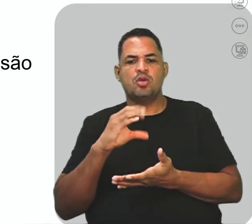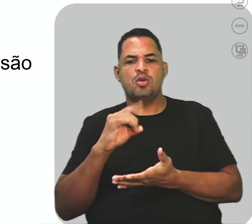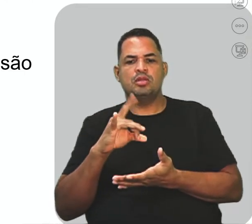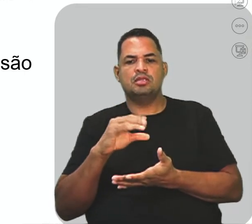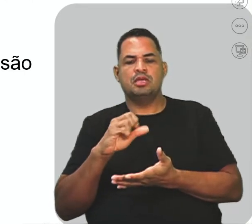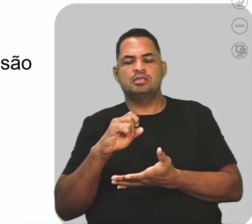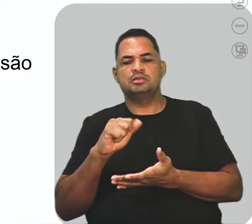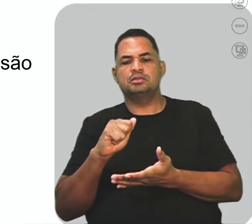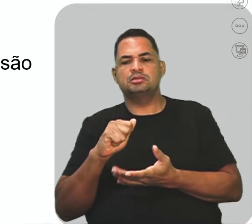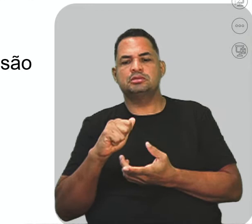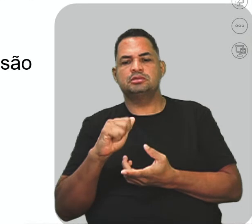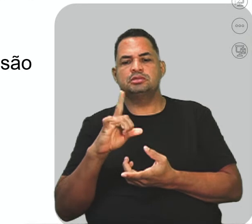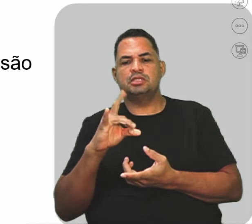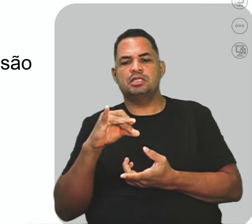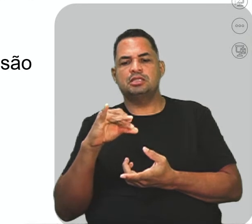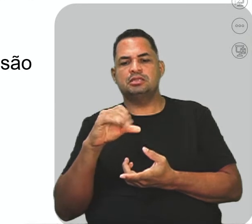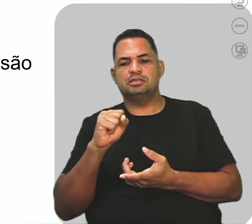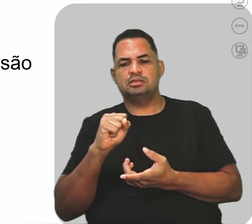coordenada